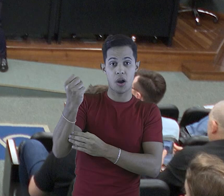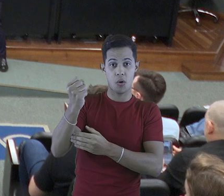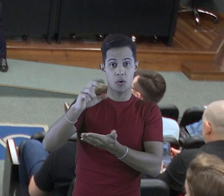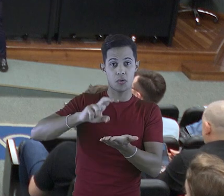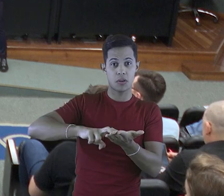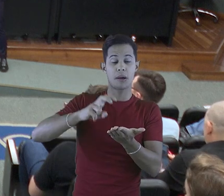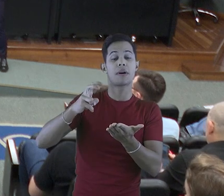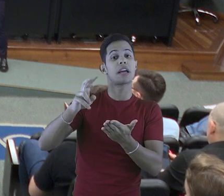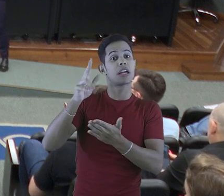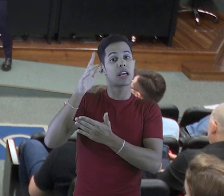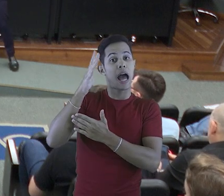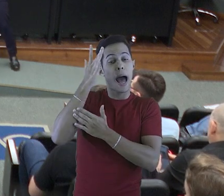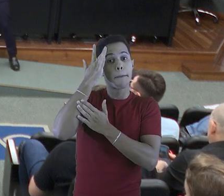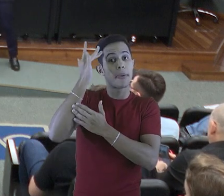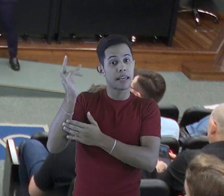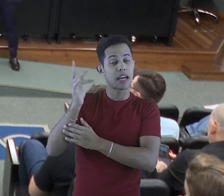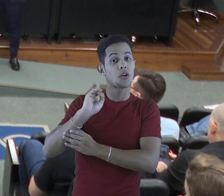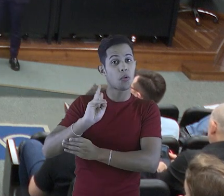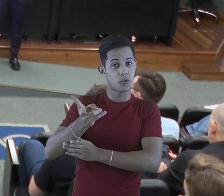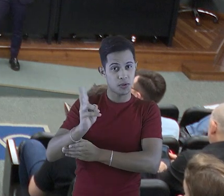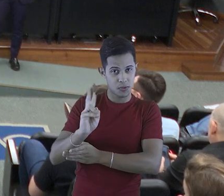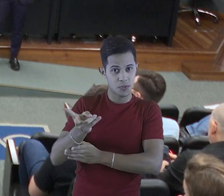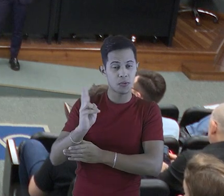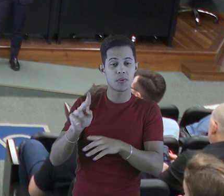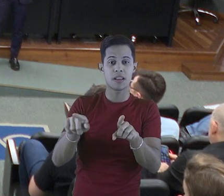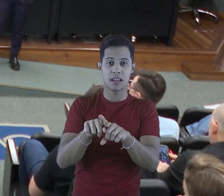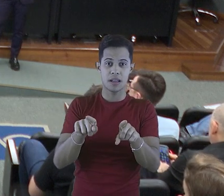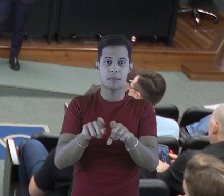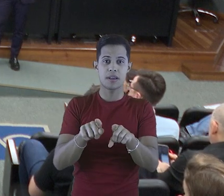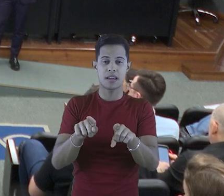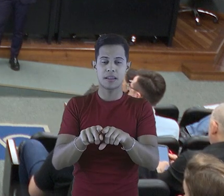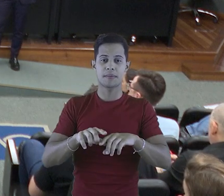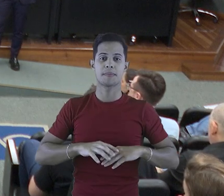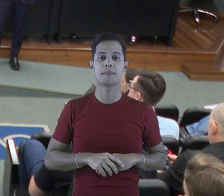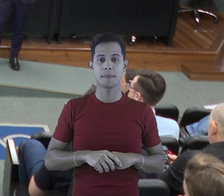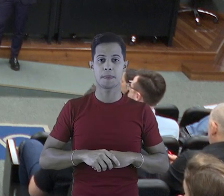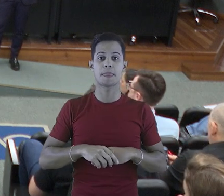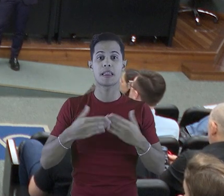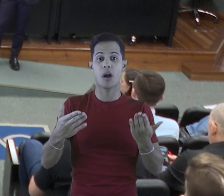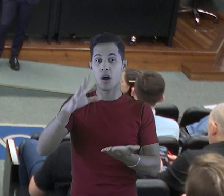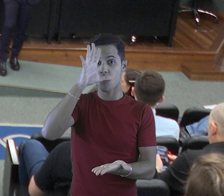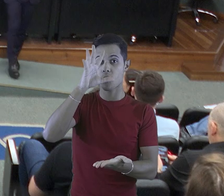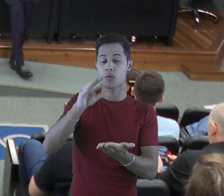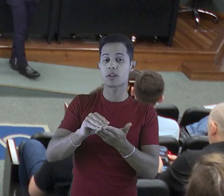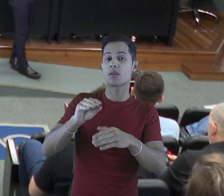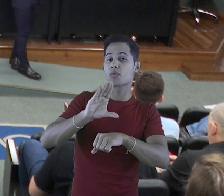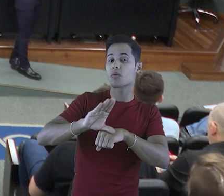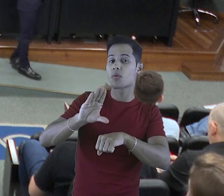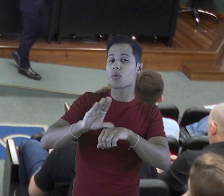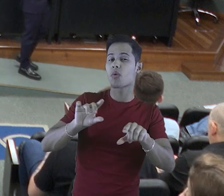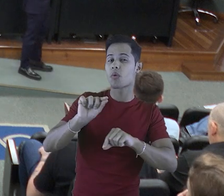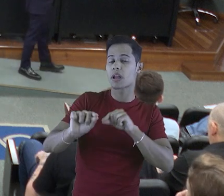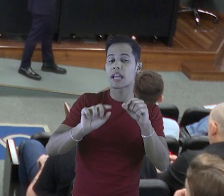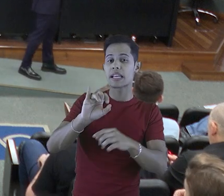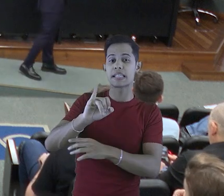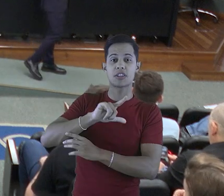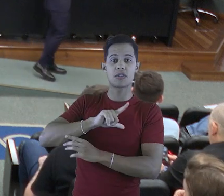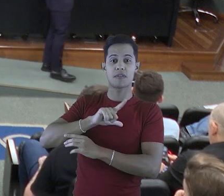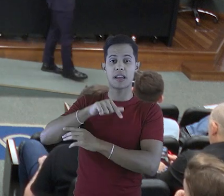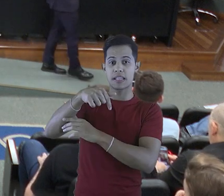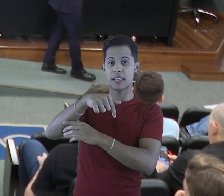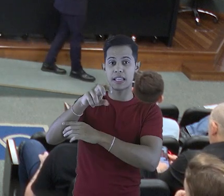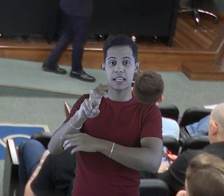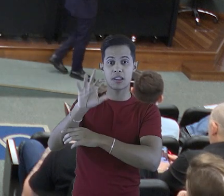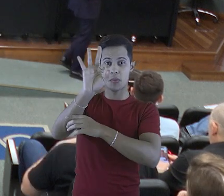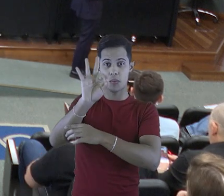8 horas, até às 12. O participante fará jus a um certificado de conclusão do curso, se obtiver pelo menos 75% de